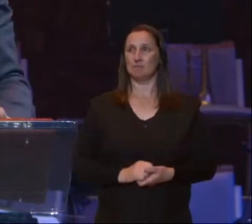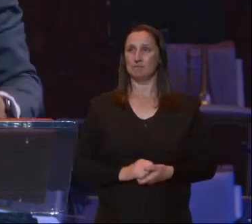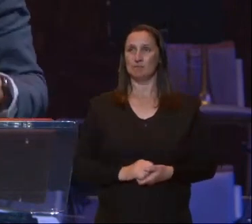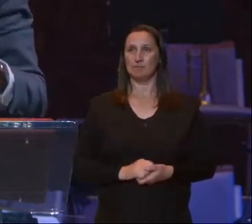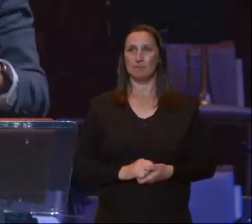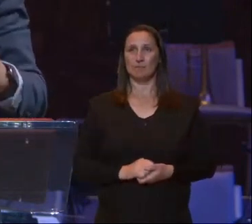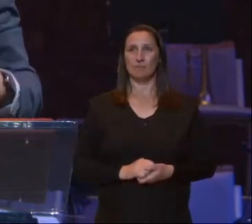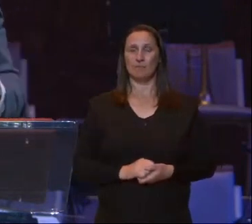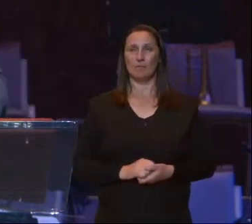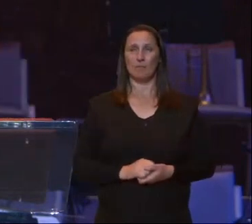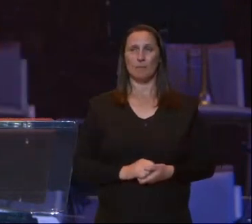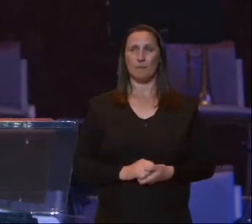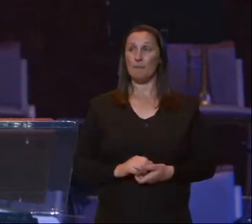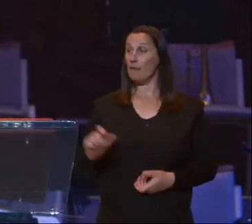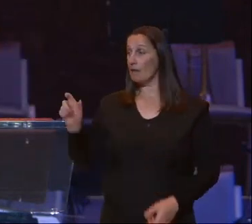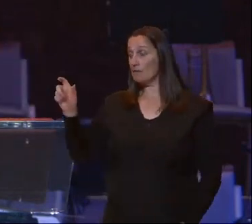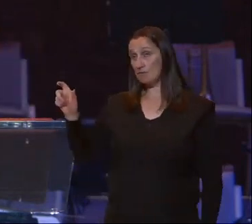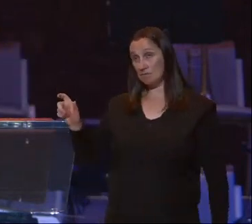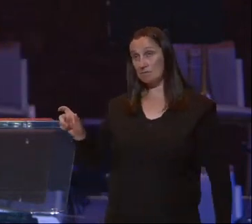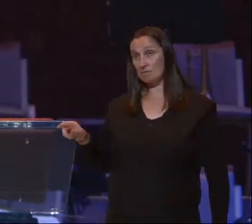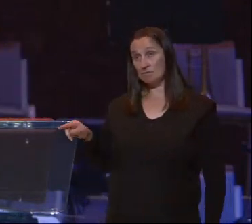Aquela mulher se dá conta disso.